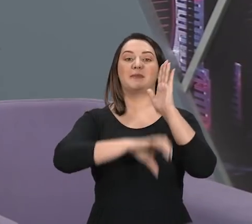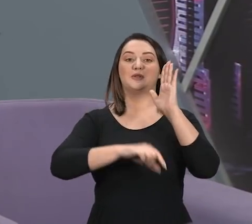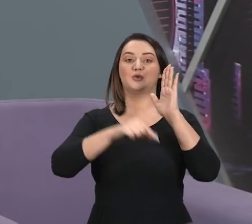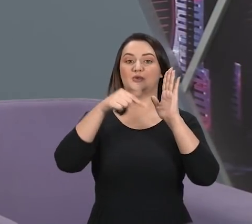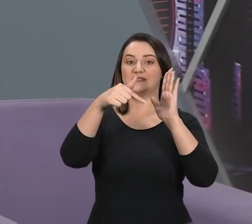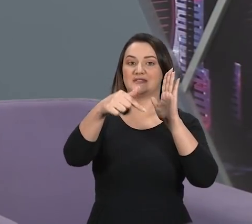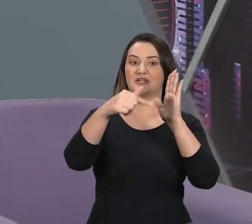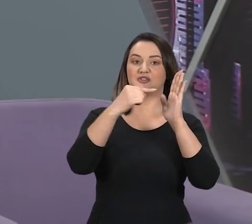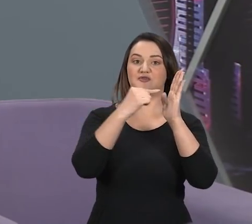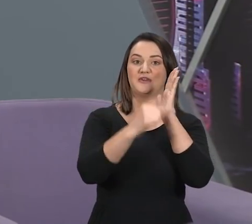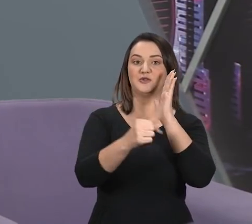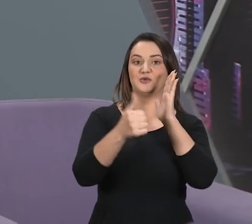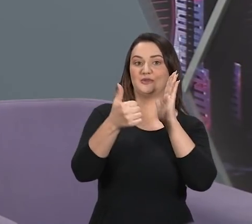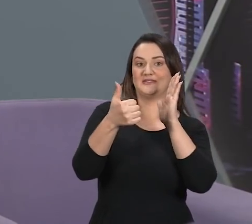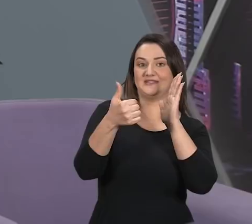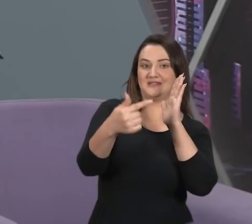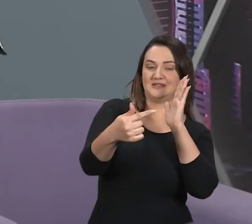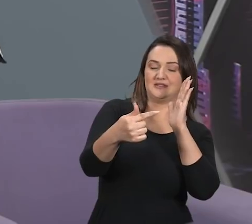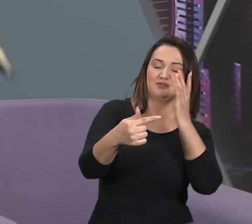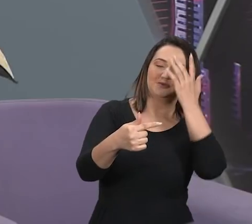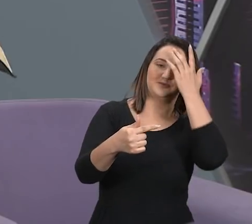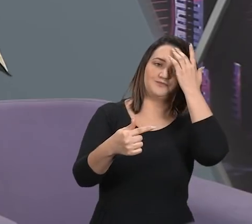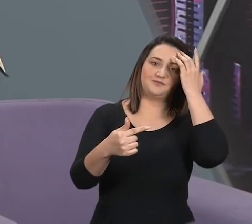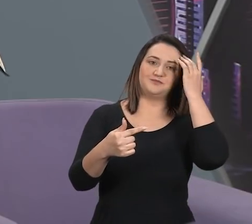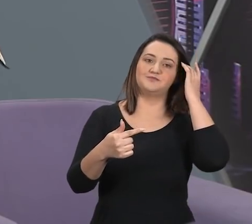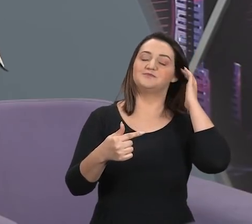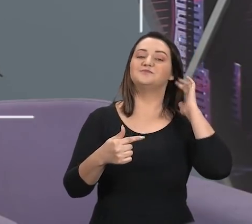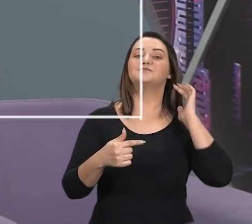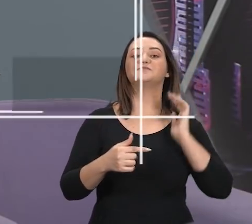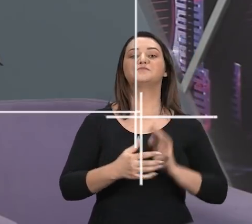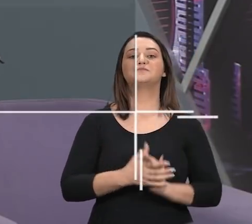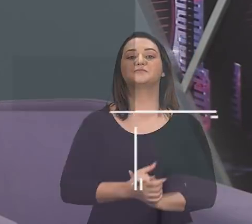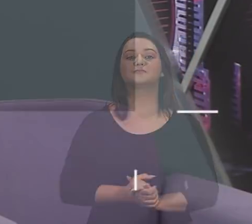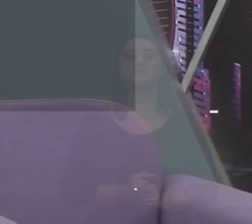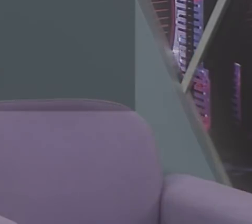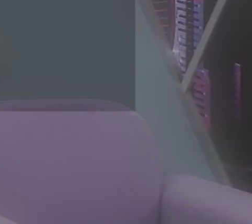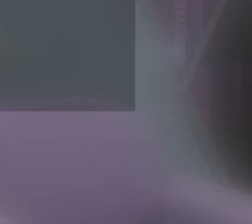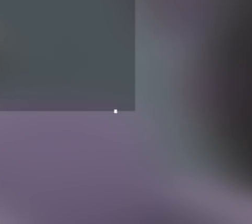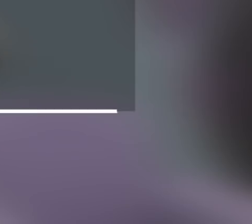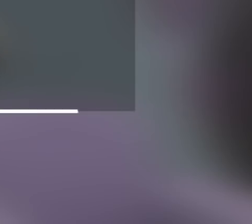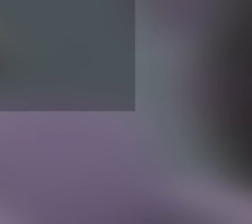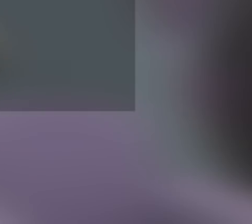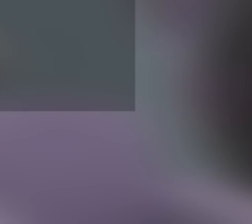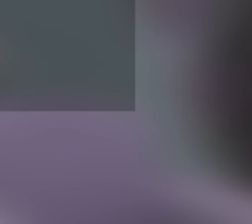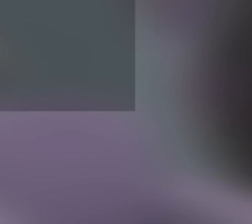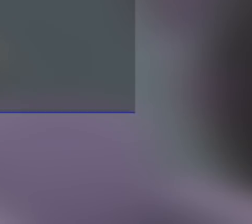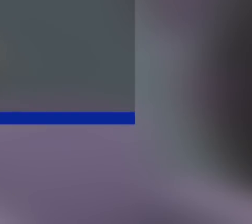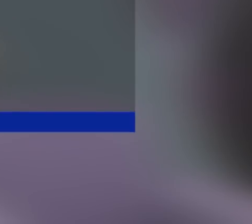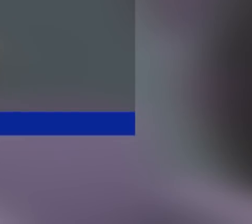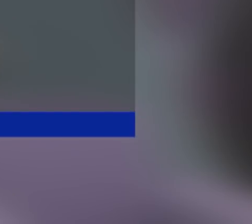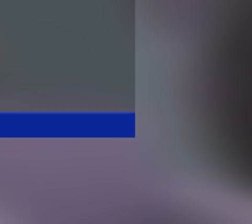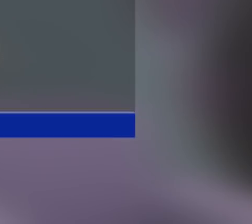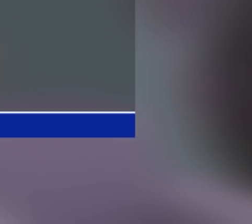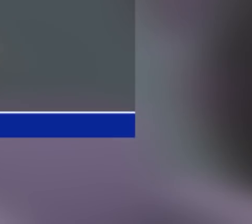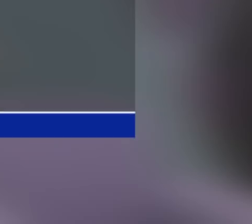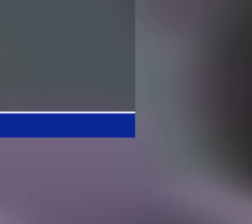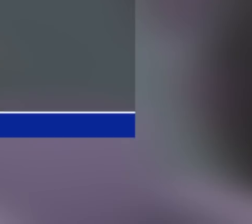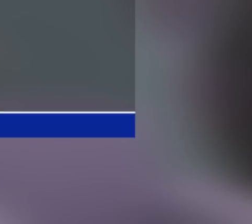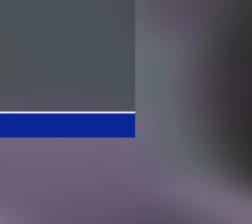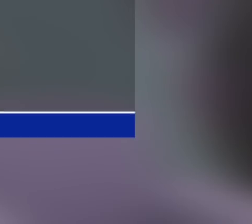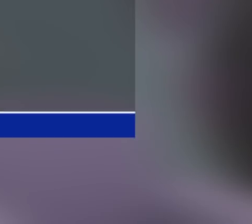ler outro ali, e esse verso que eu vou ler agora vai me explicar o verso anterior. Verso 17. Esses grandes animais, que são